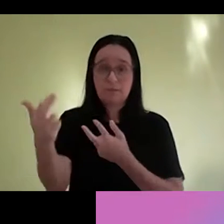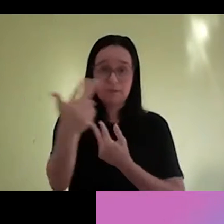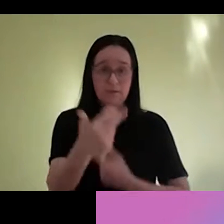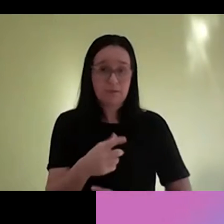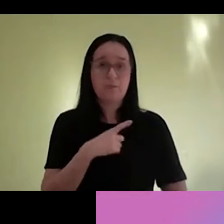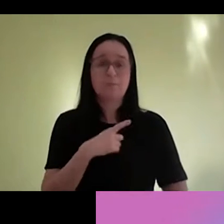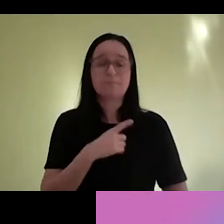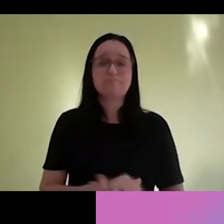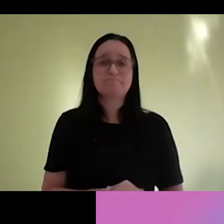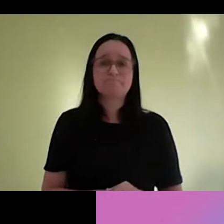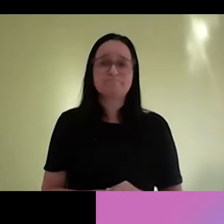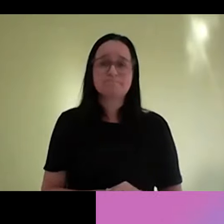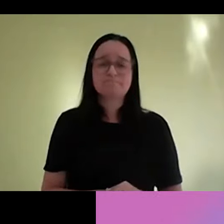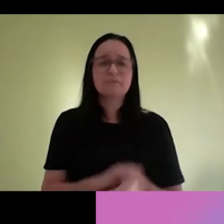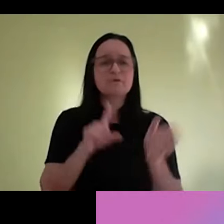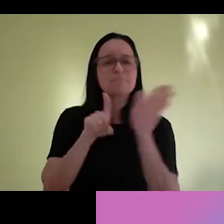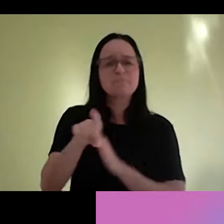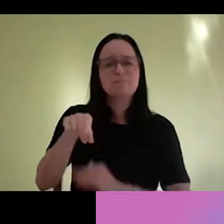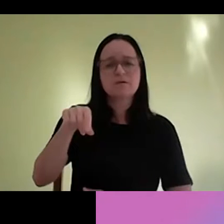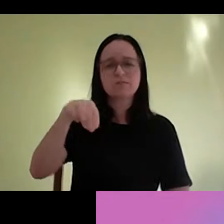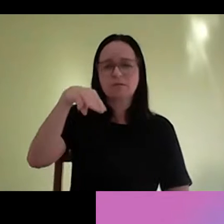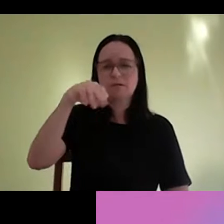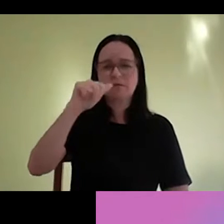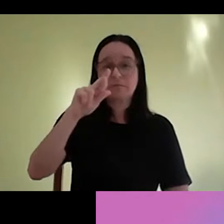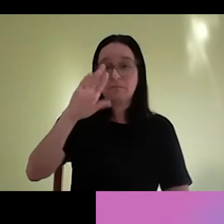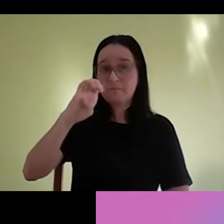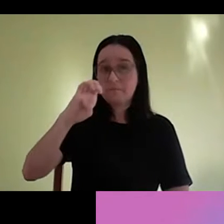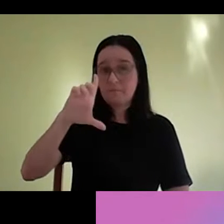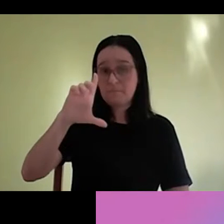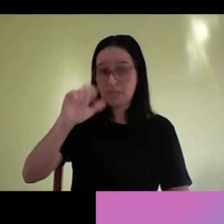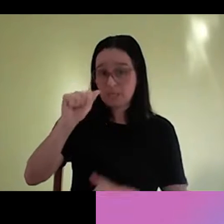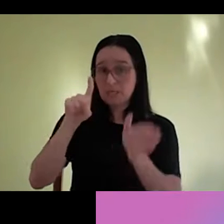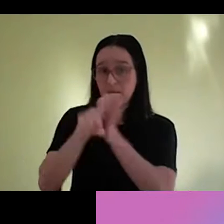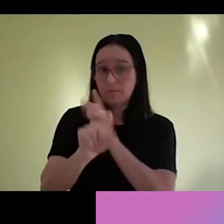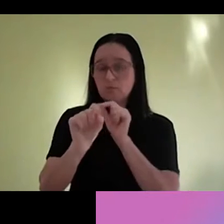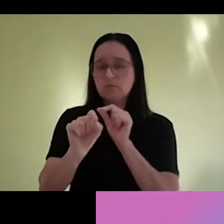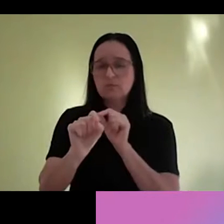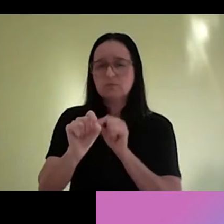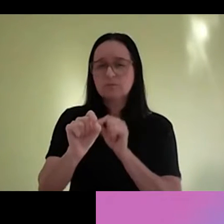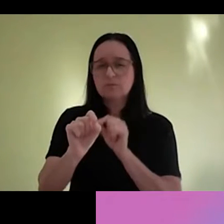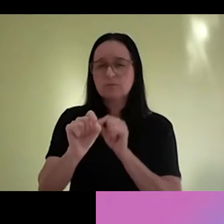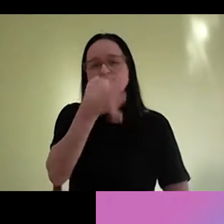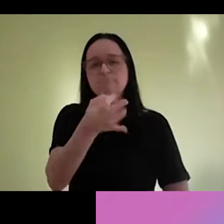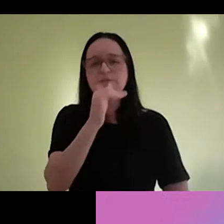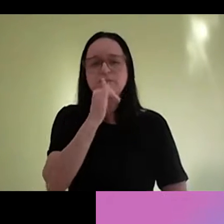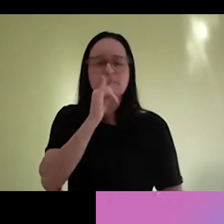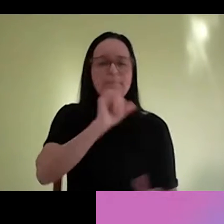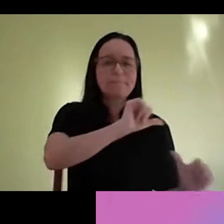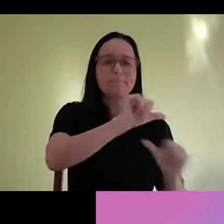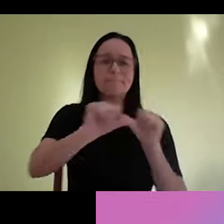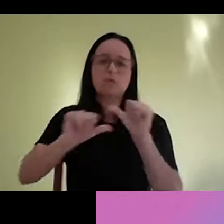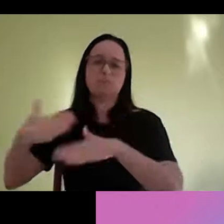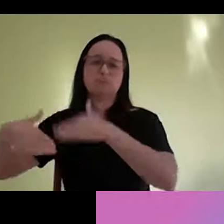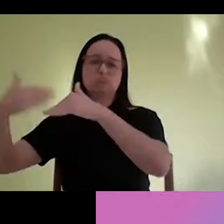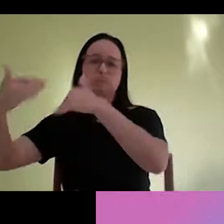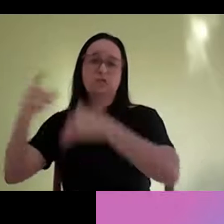A pergunta da Marcela foi, o que que você tem de dicas para fazer transição de carreira, né, porque tem